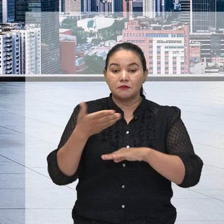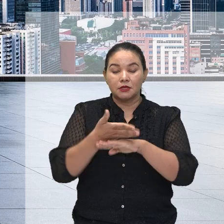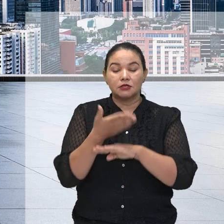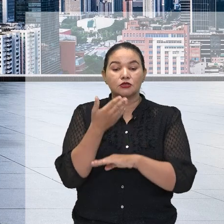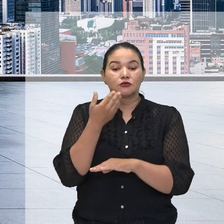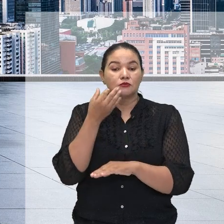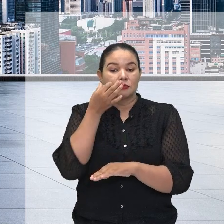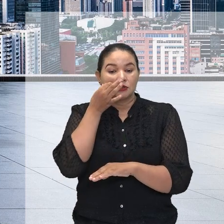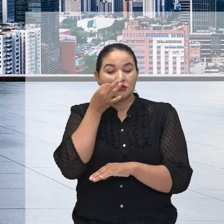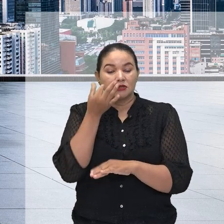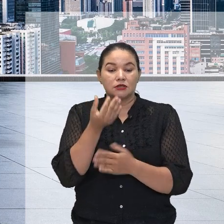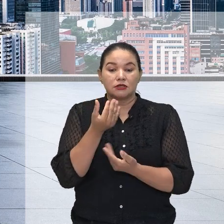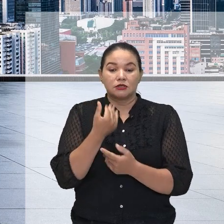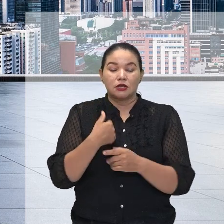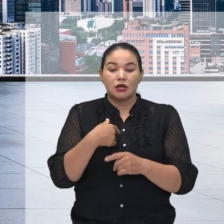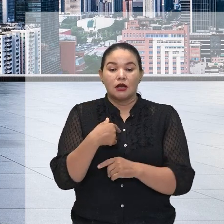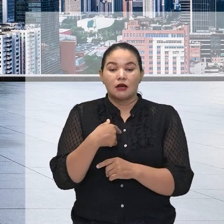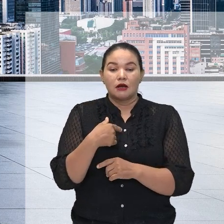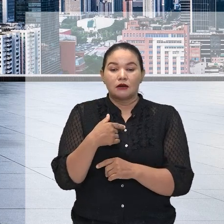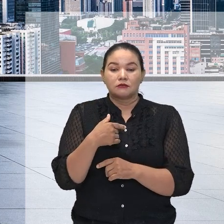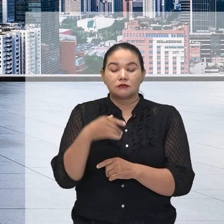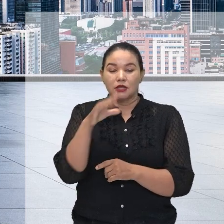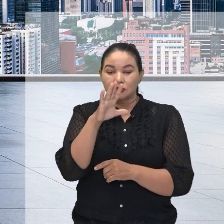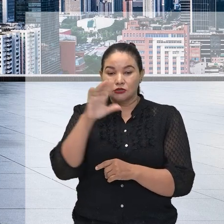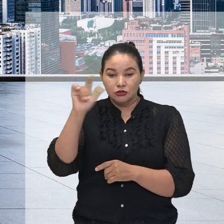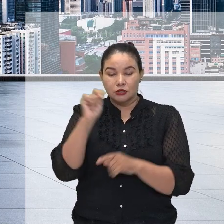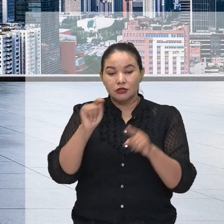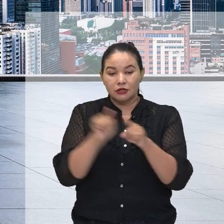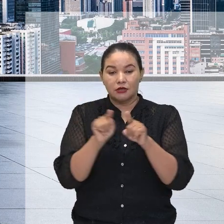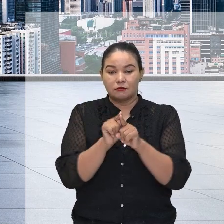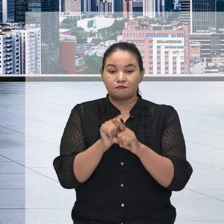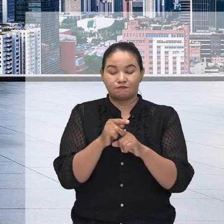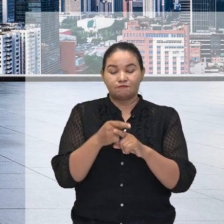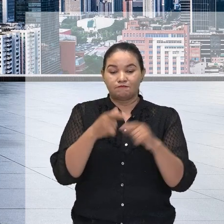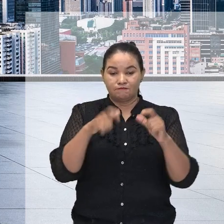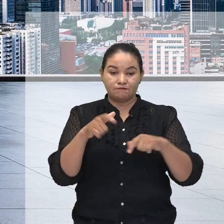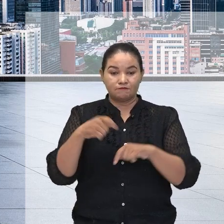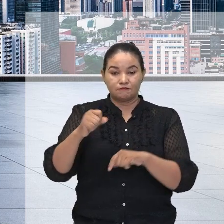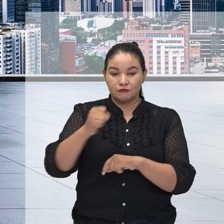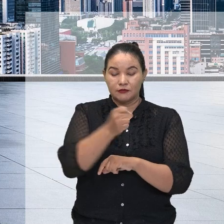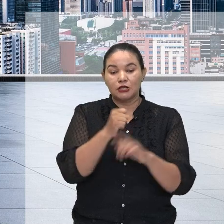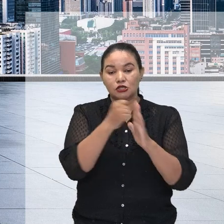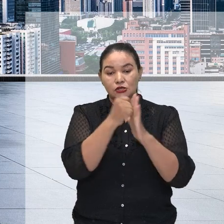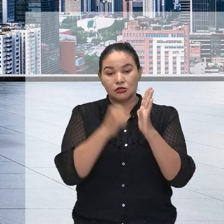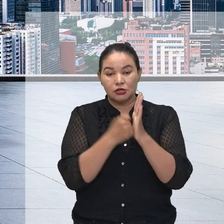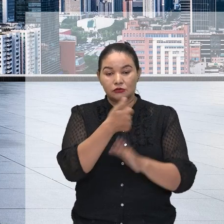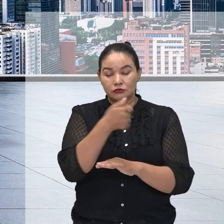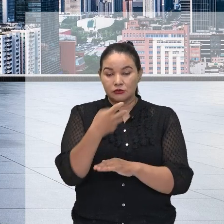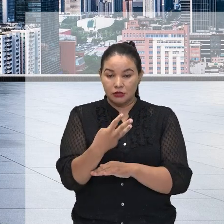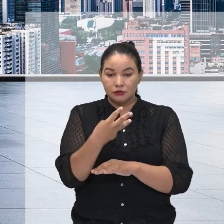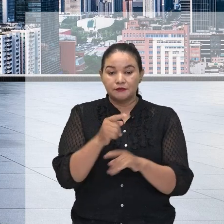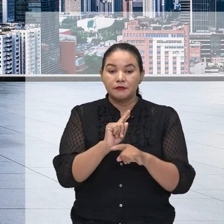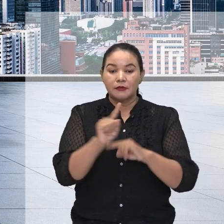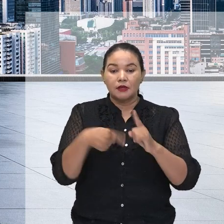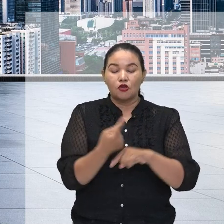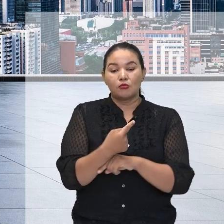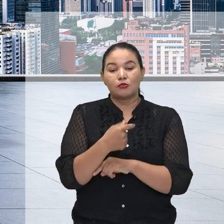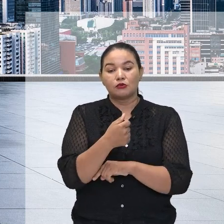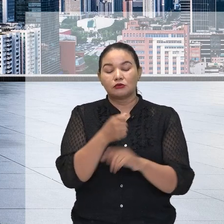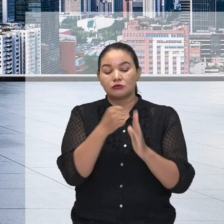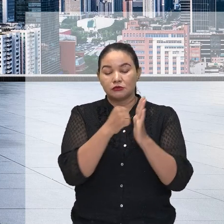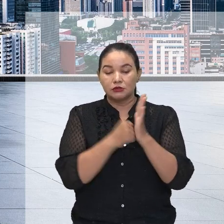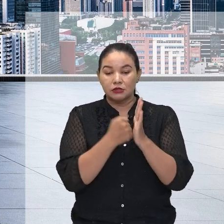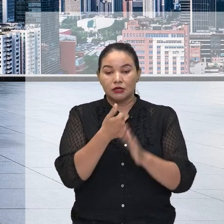Taiwan data lá do século XIII, tá? No século XVII, os